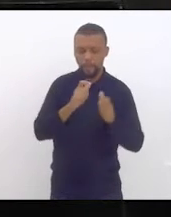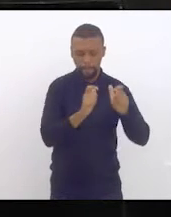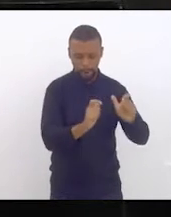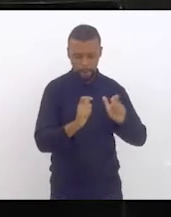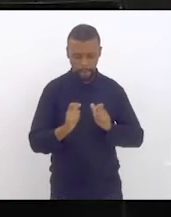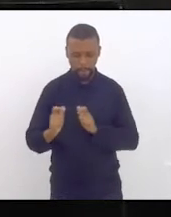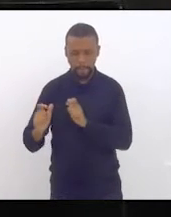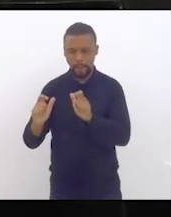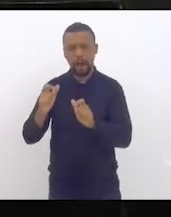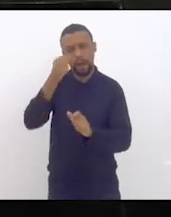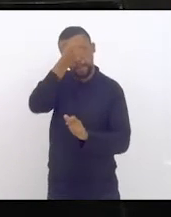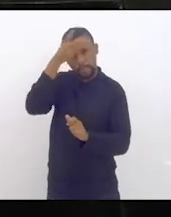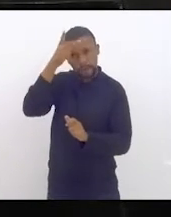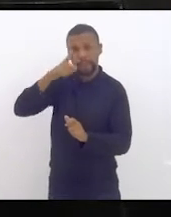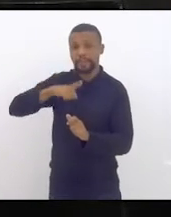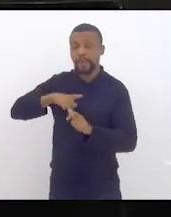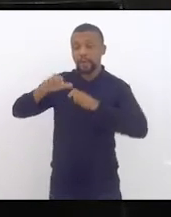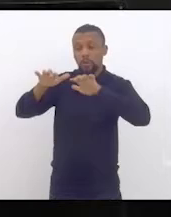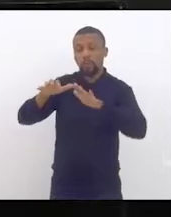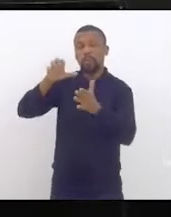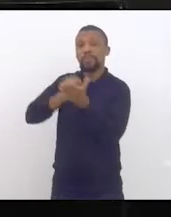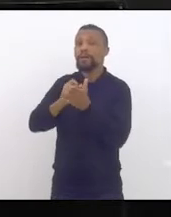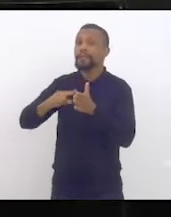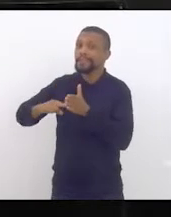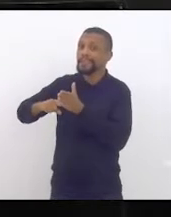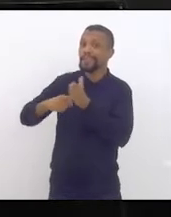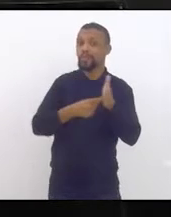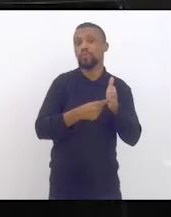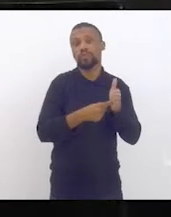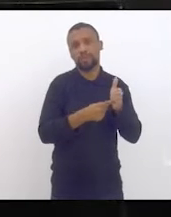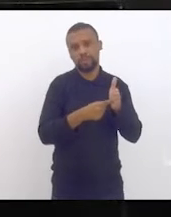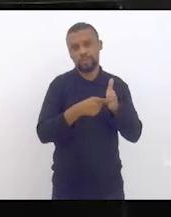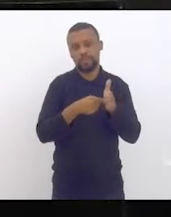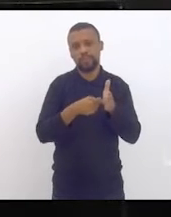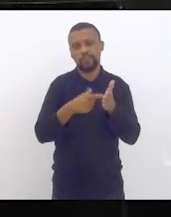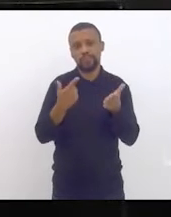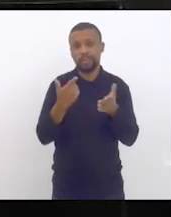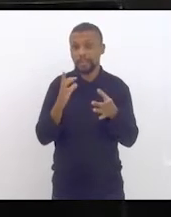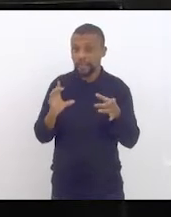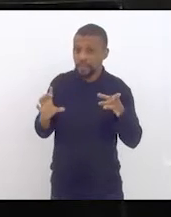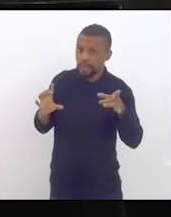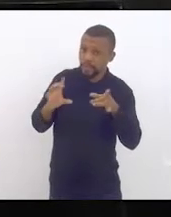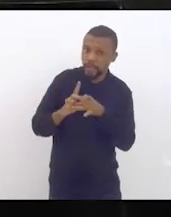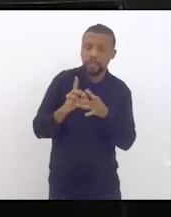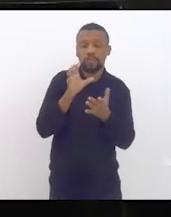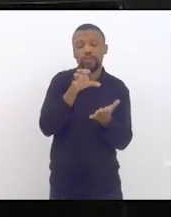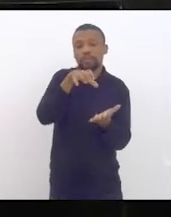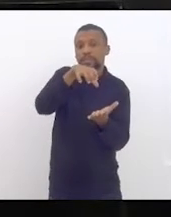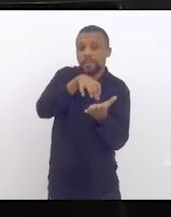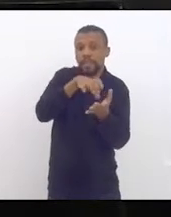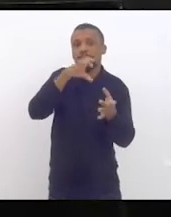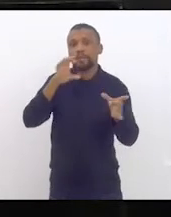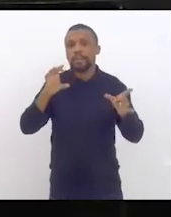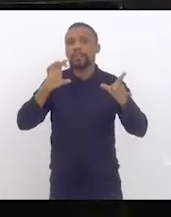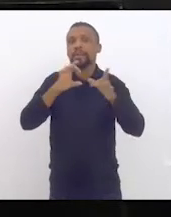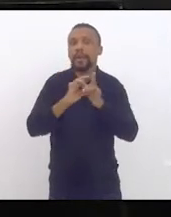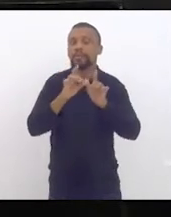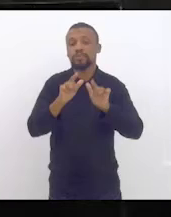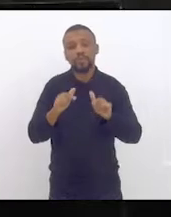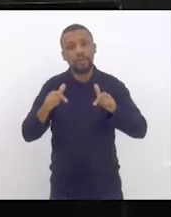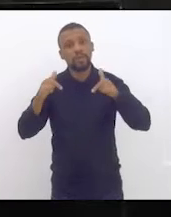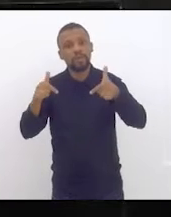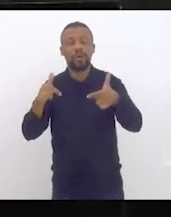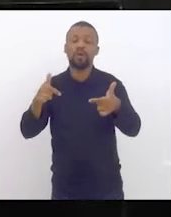e bairros onde há registro de denúncias por meio do Centro Integrado de operações de Segurança Pública